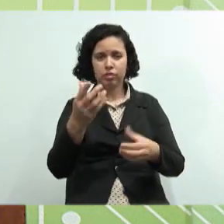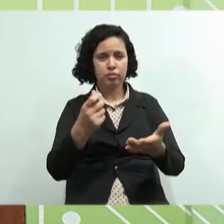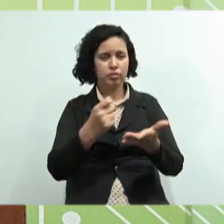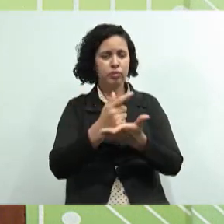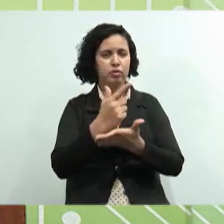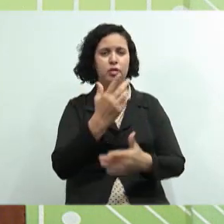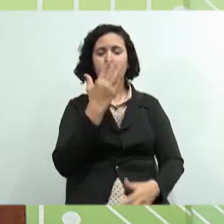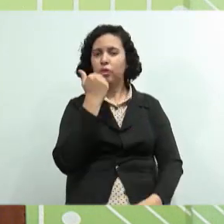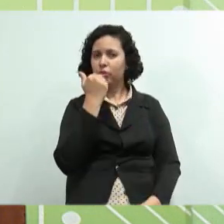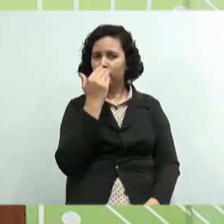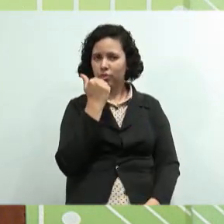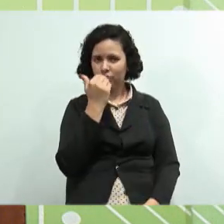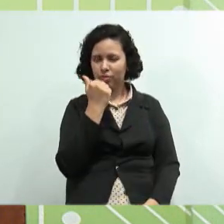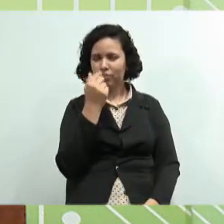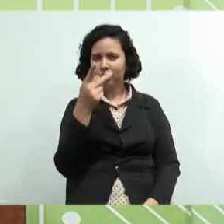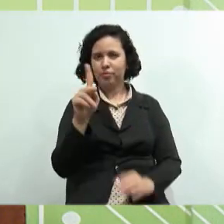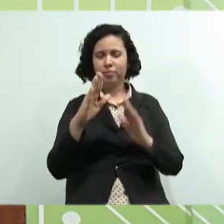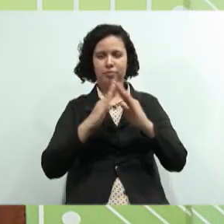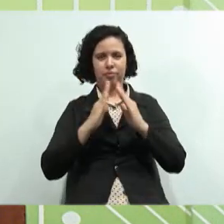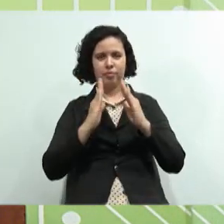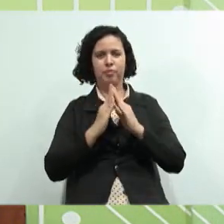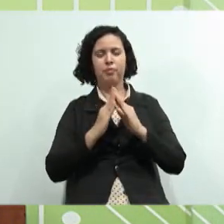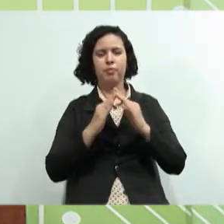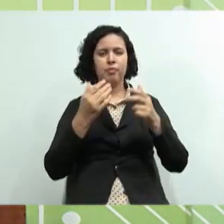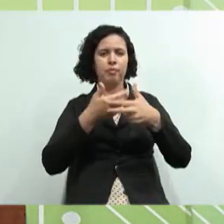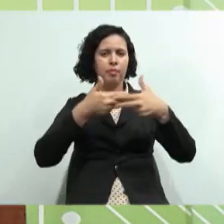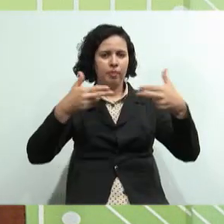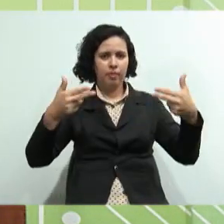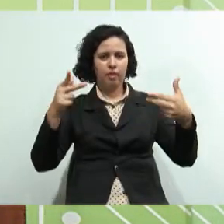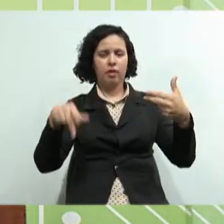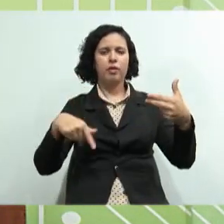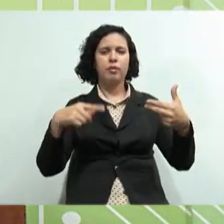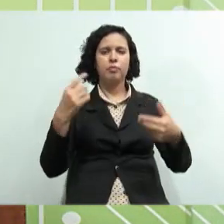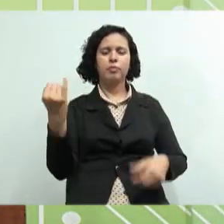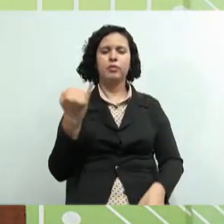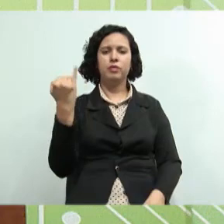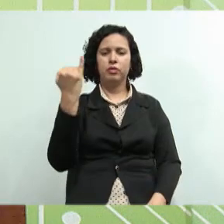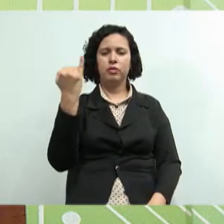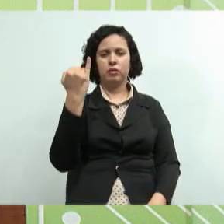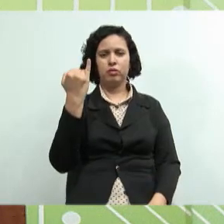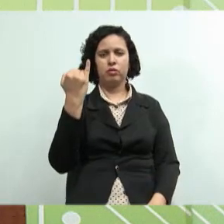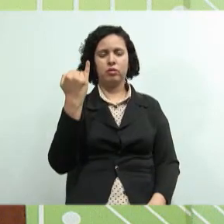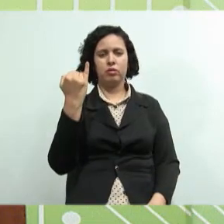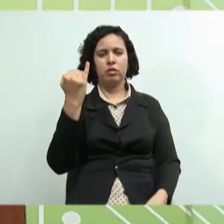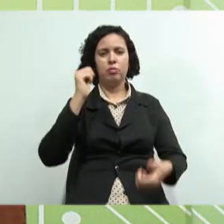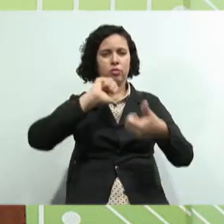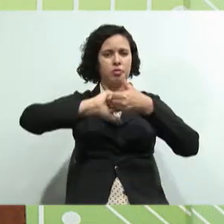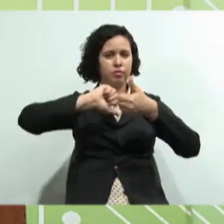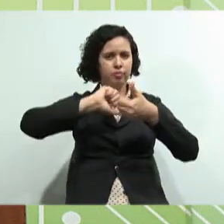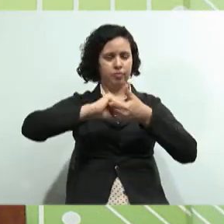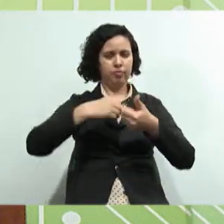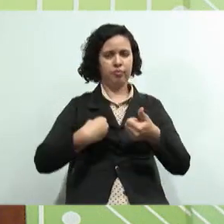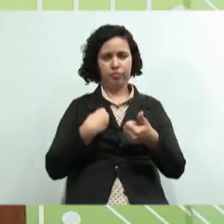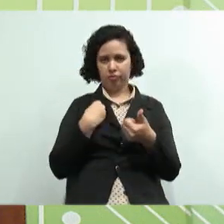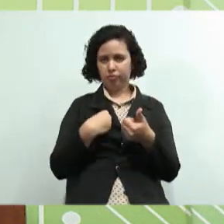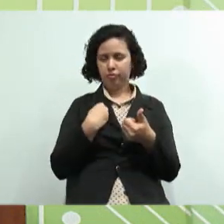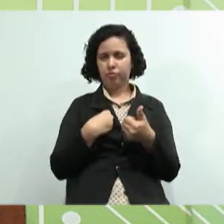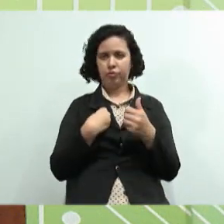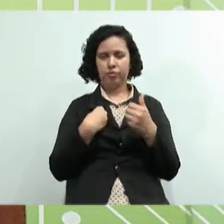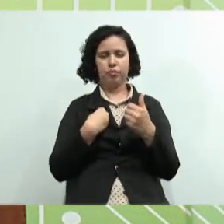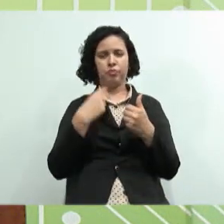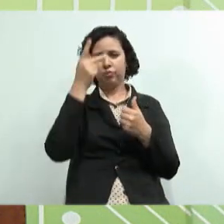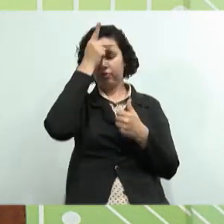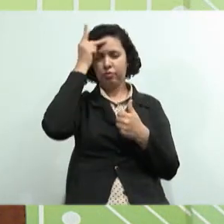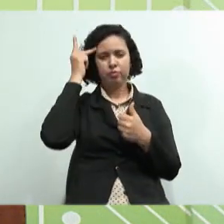uma salada na sua casa. Essa variedade é muito importante para a qualidade de vida do brasileiro, para a qualidade do bem-estar